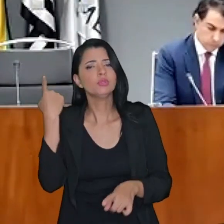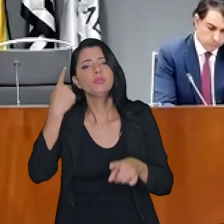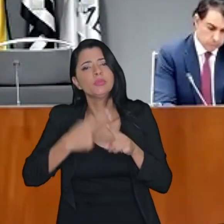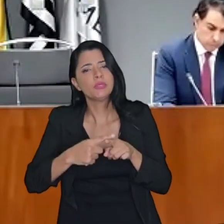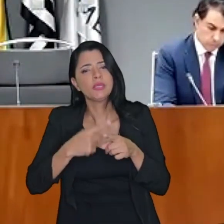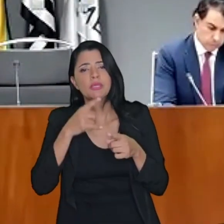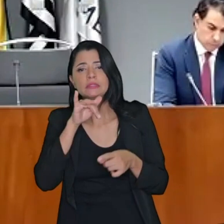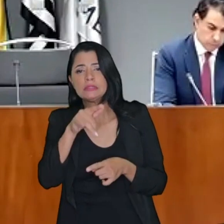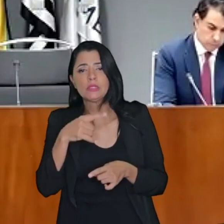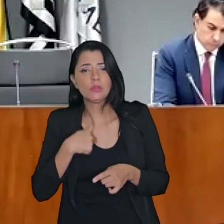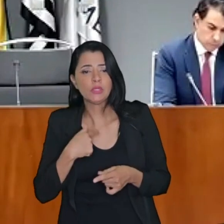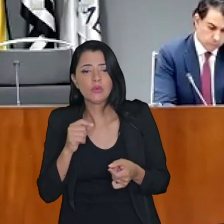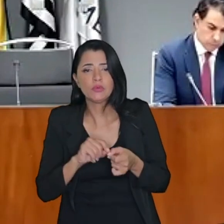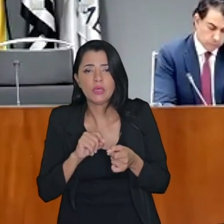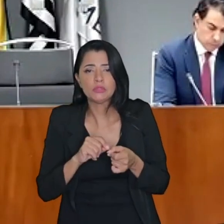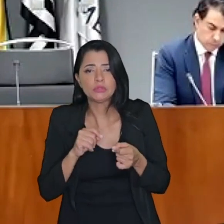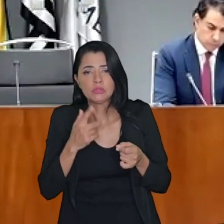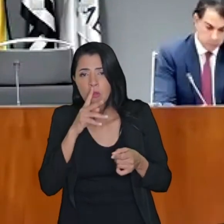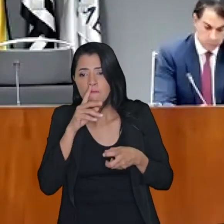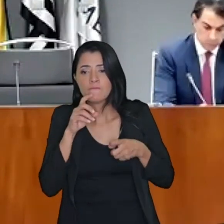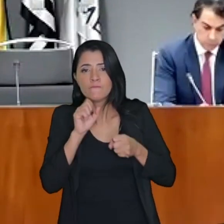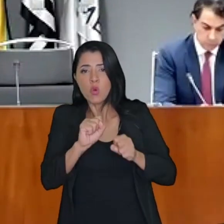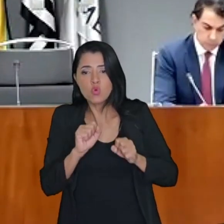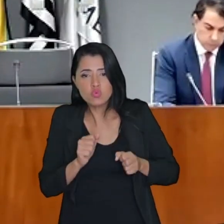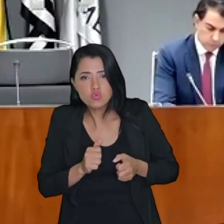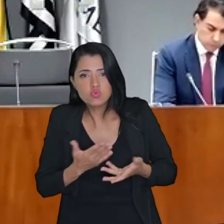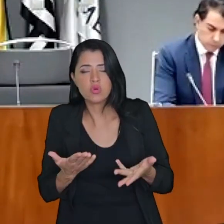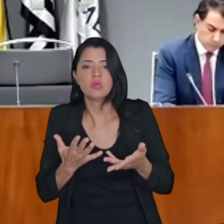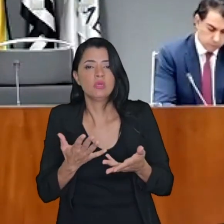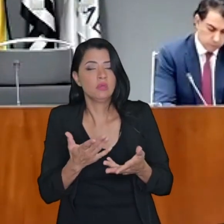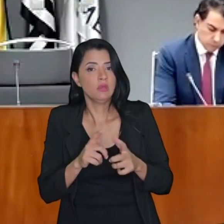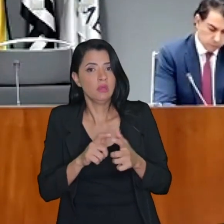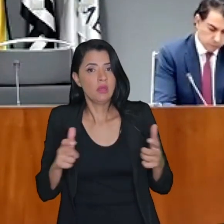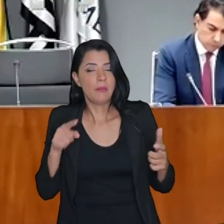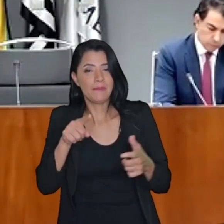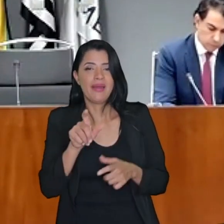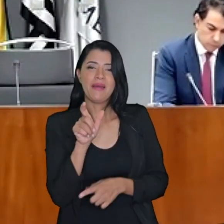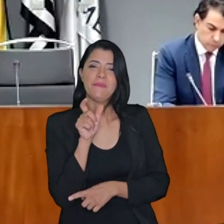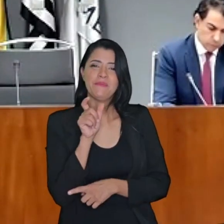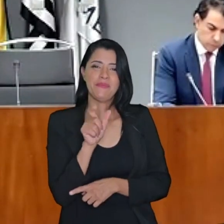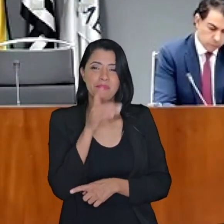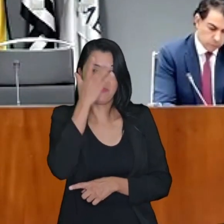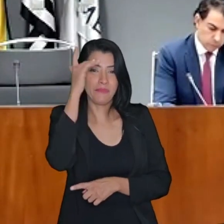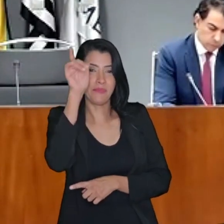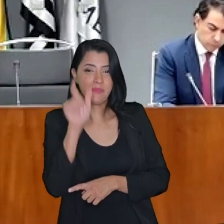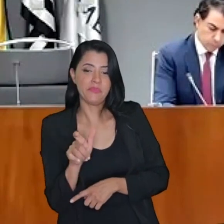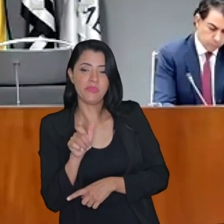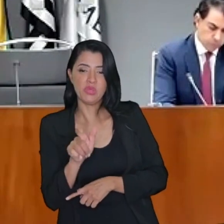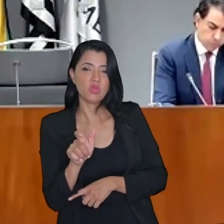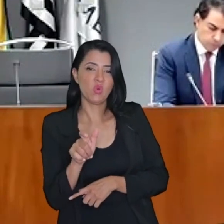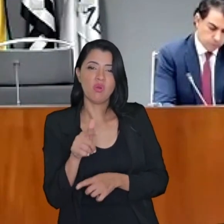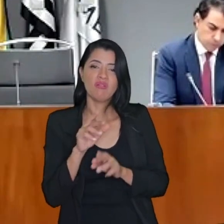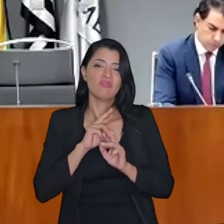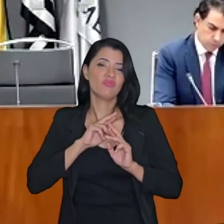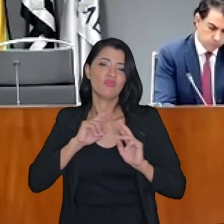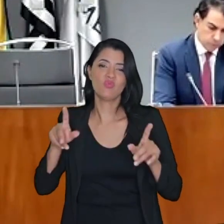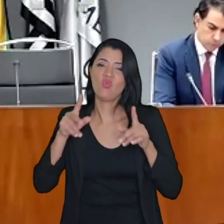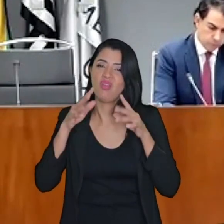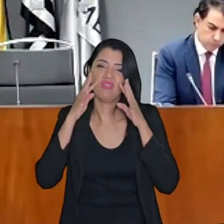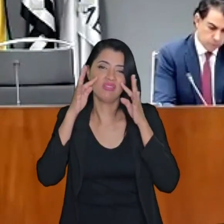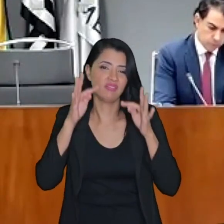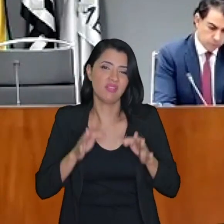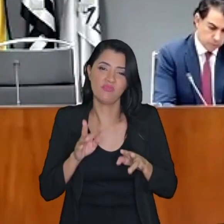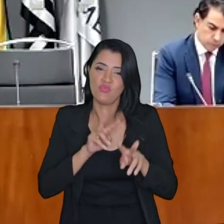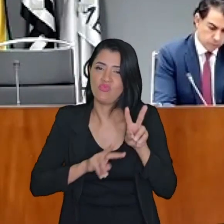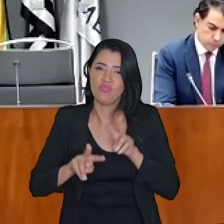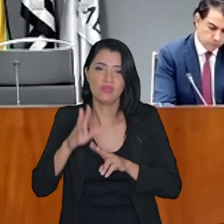Porque senão eu acabo dando uma força muito grande para a palavra de alguém que não é uma testemunha. A gente está cansado